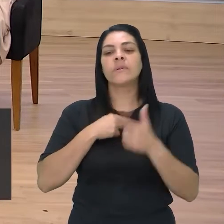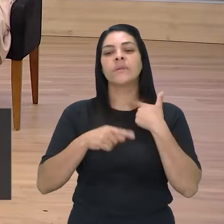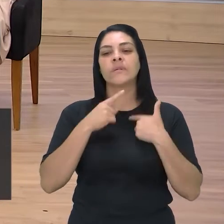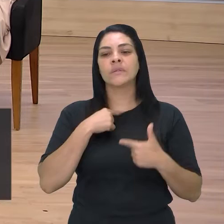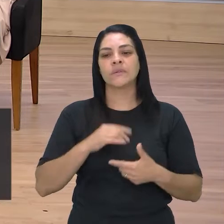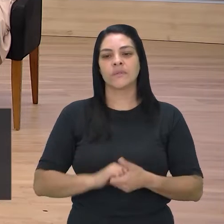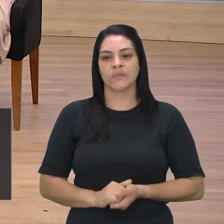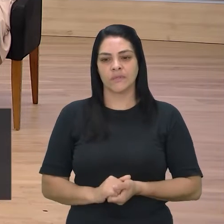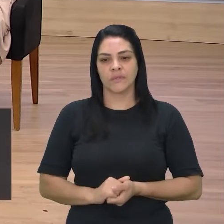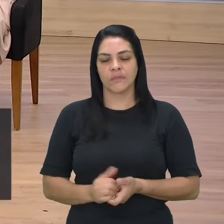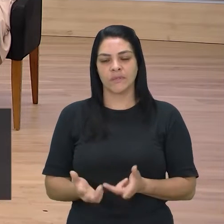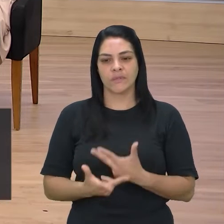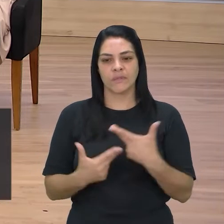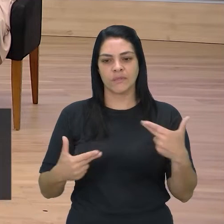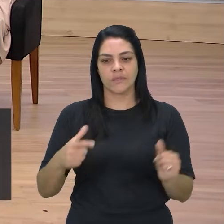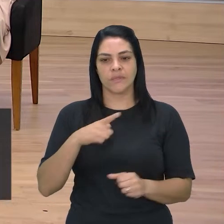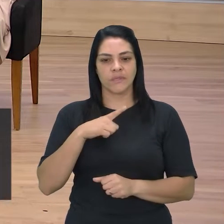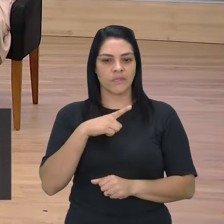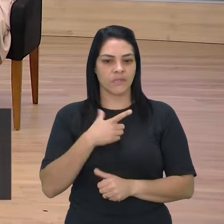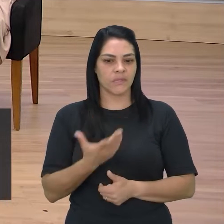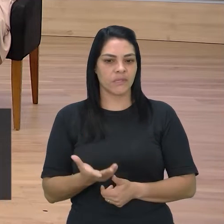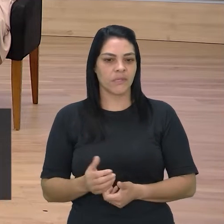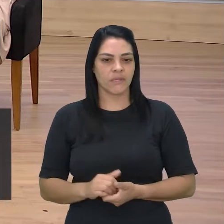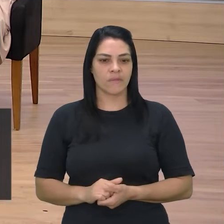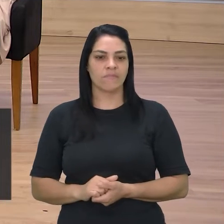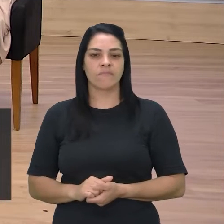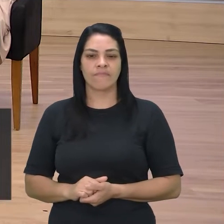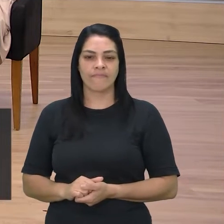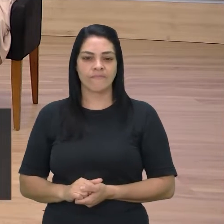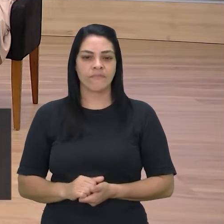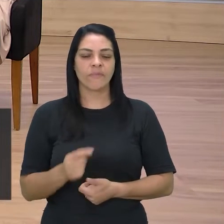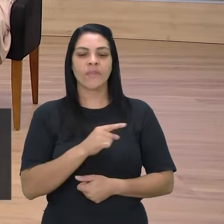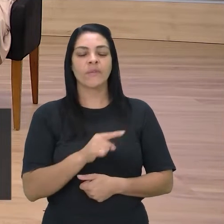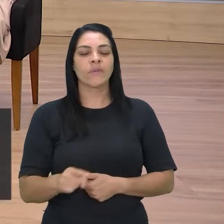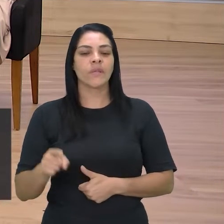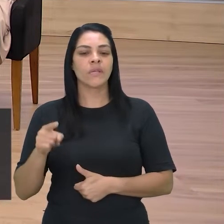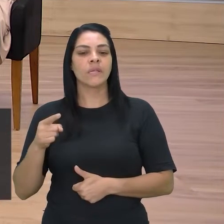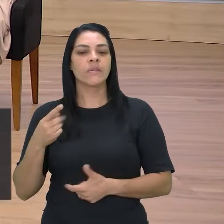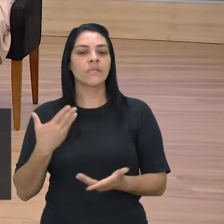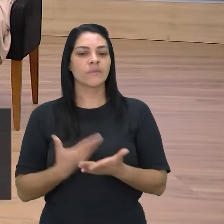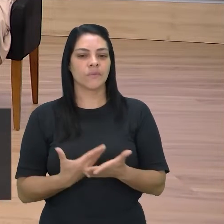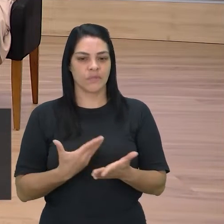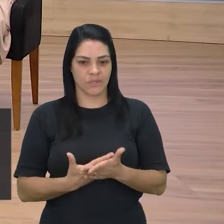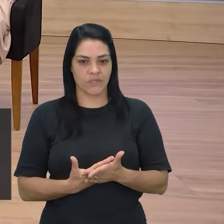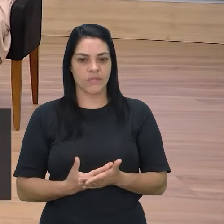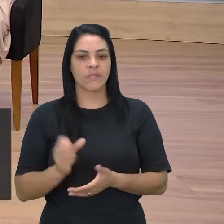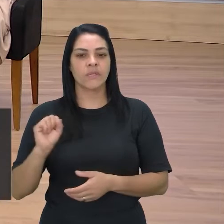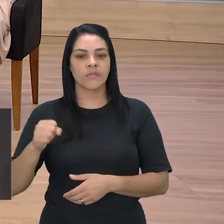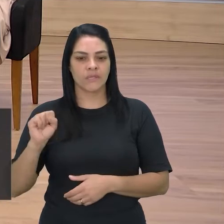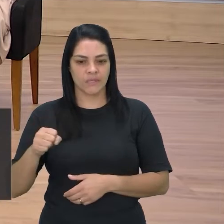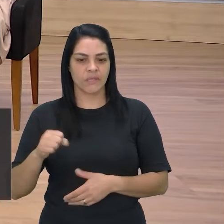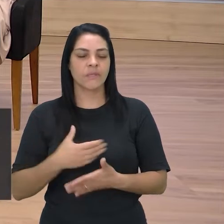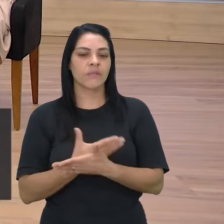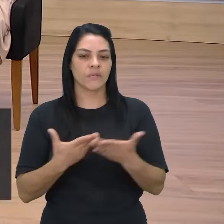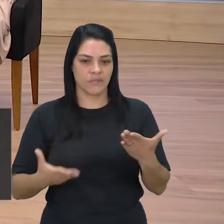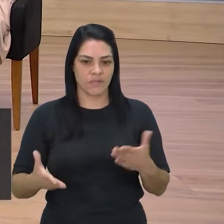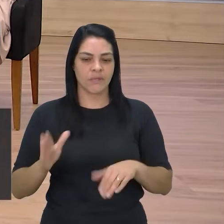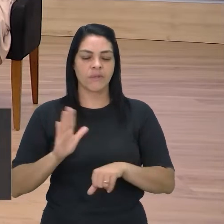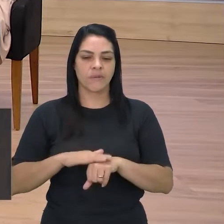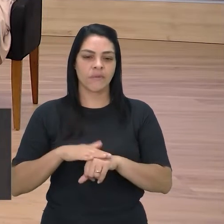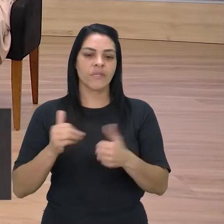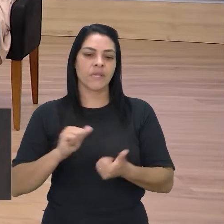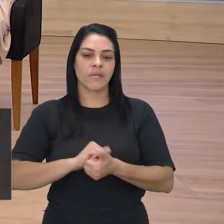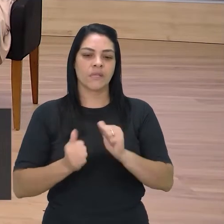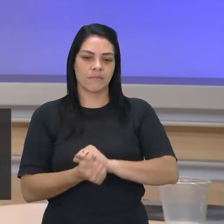por questões que tenham os critérios, daí vocês vão estudar também Isso, essa aí a gente vai fazer alguma possibilidade?